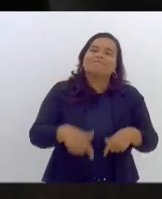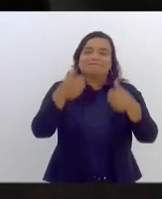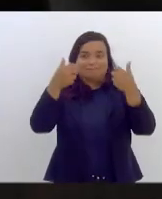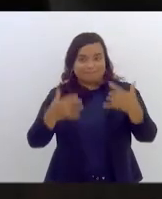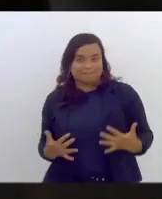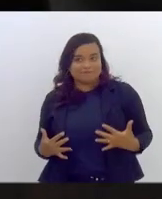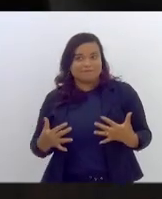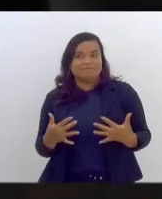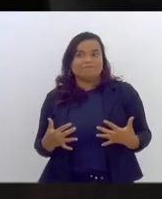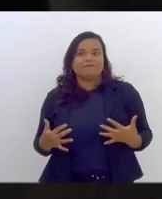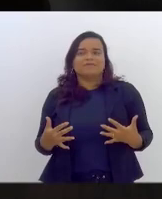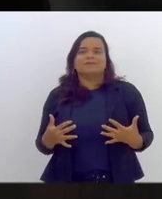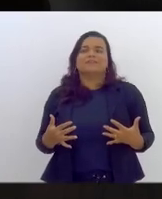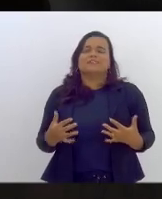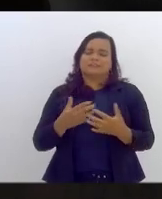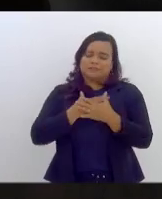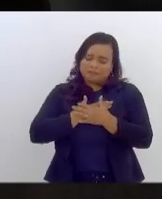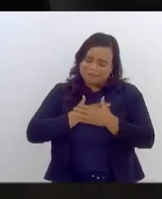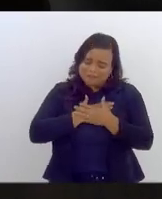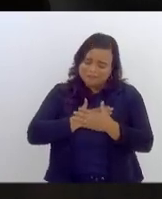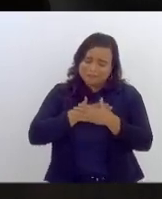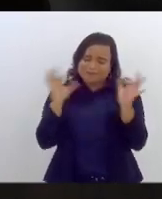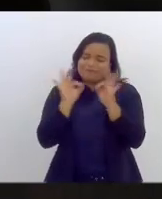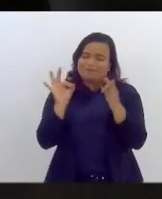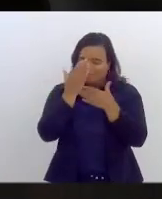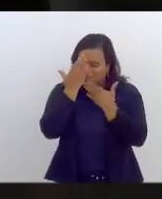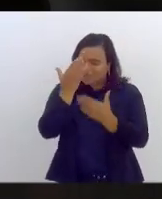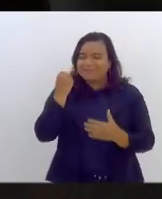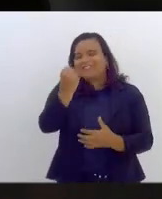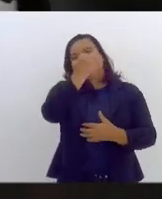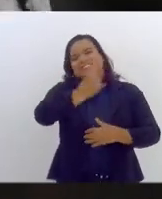e repito com muita honra. Muito obrigado.